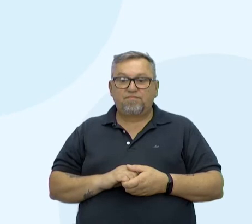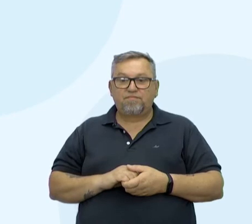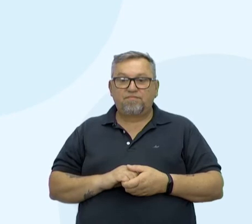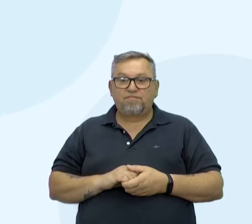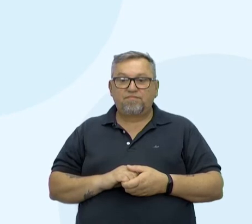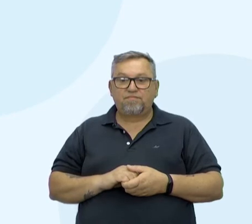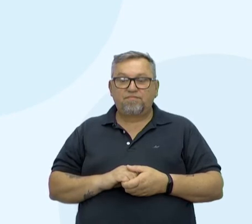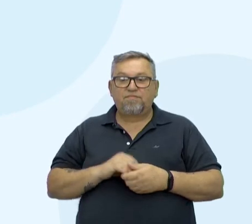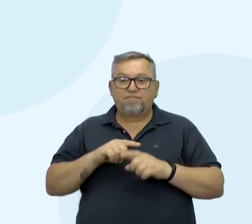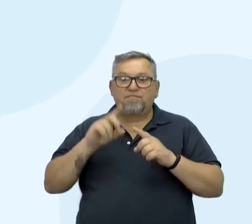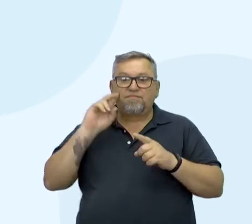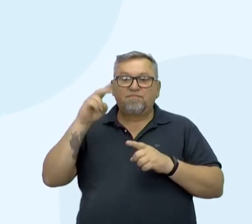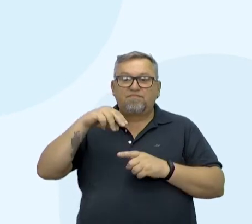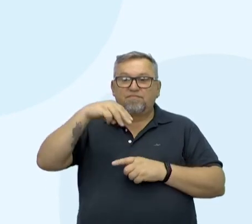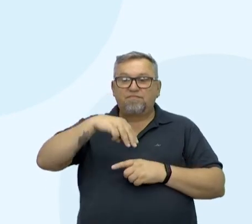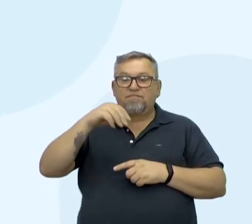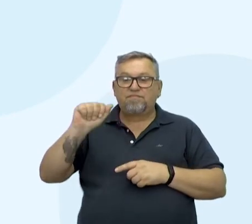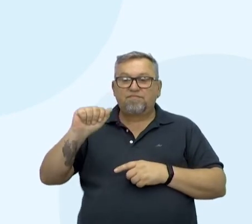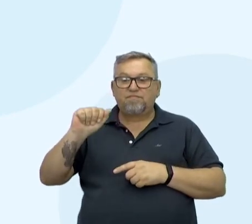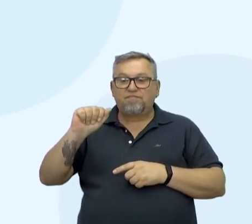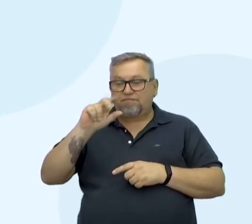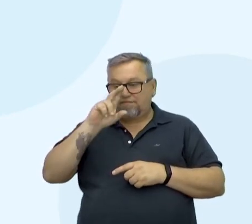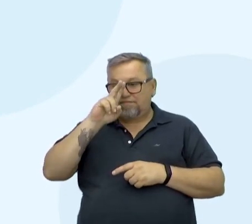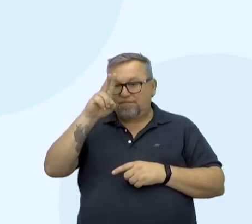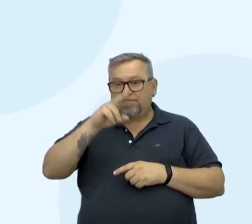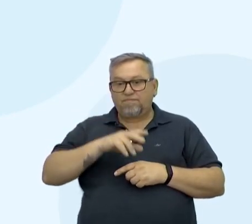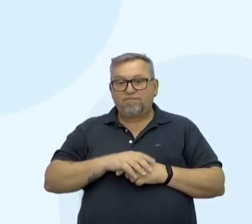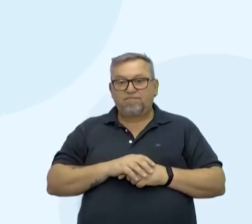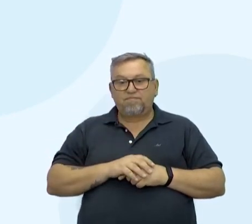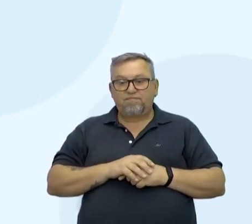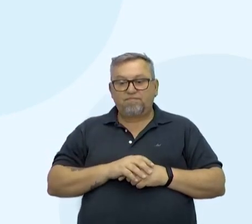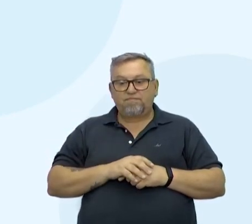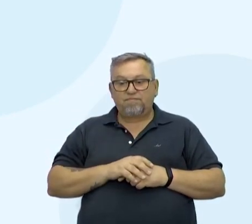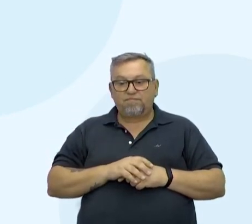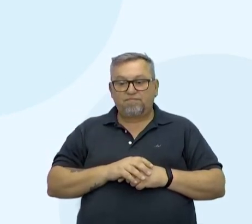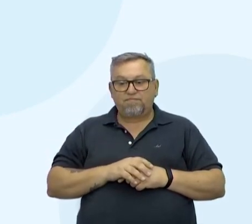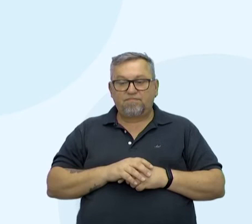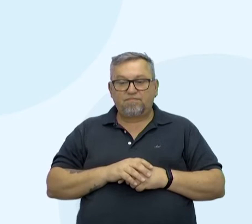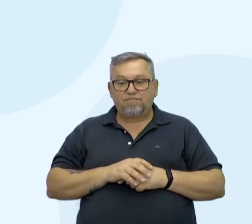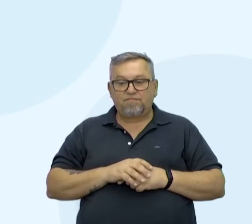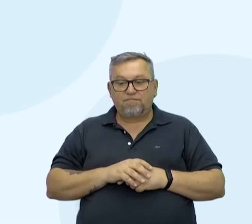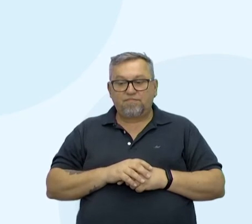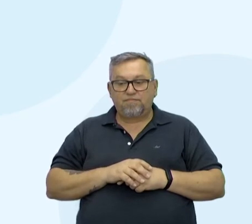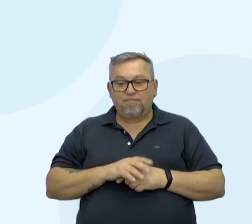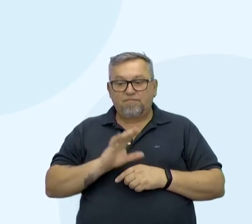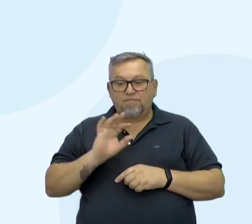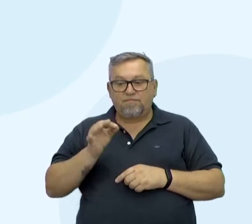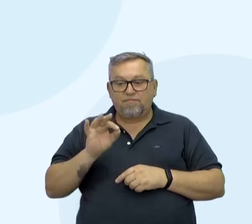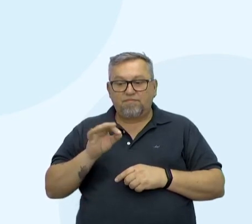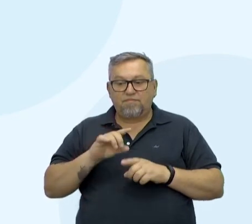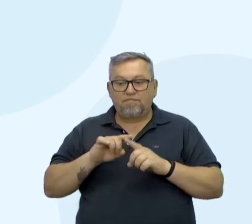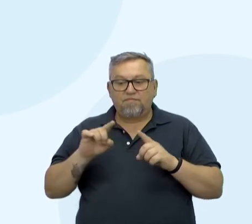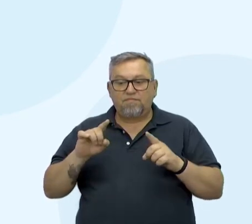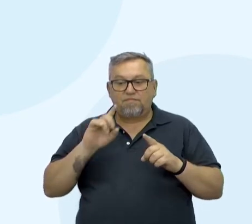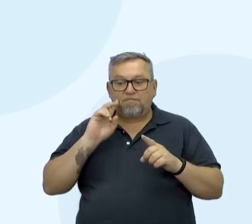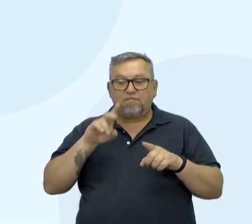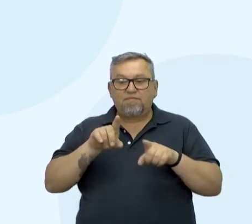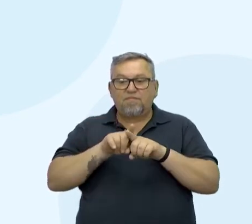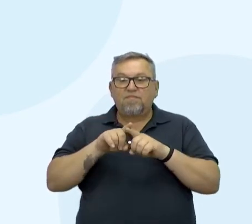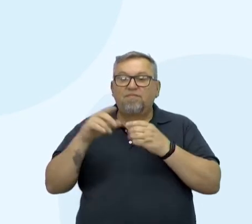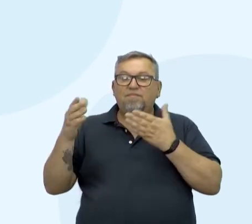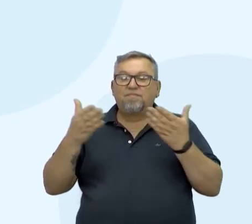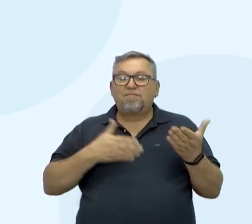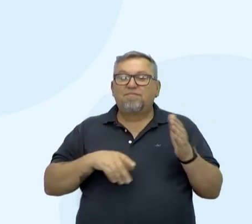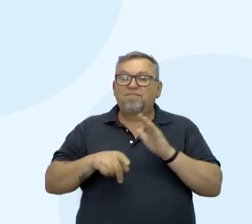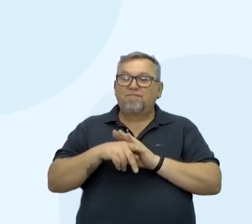Certo? Então, a taxa de momento pelo tempo é força. Tá aqui. A unidade de força para vocês aí. Certo? E aí eu posso usar também a questão